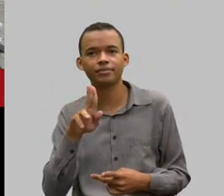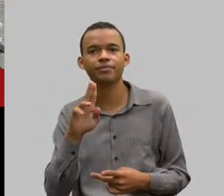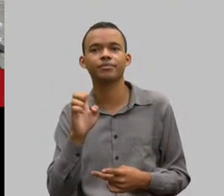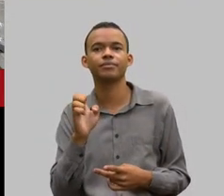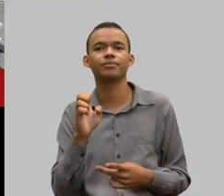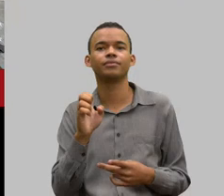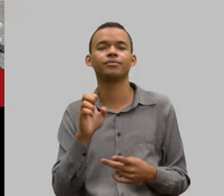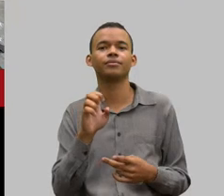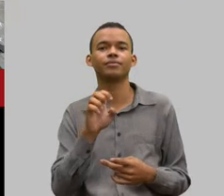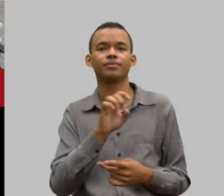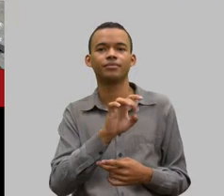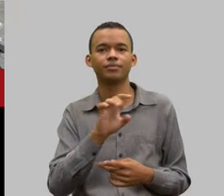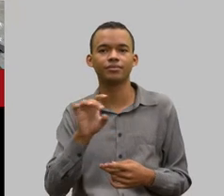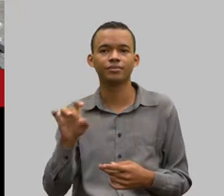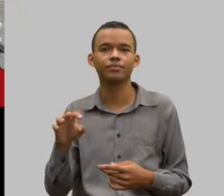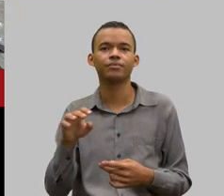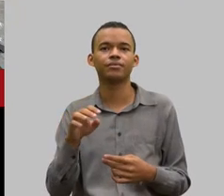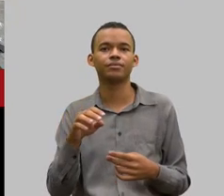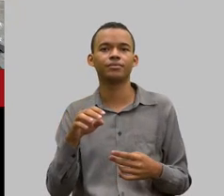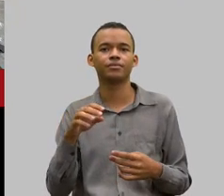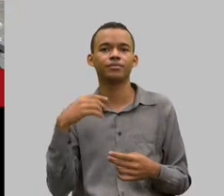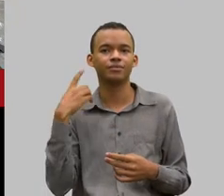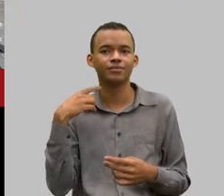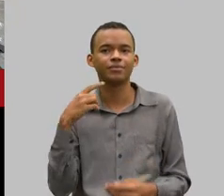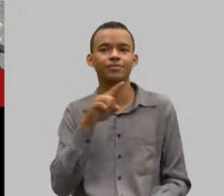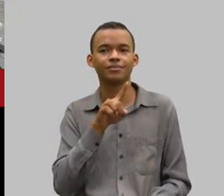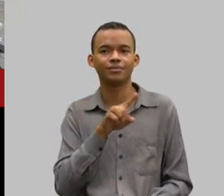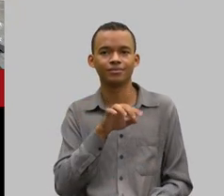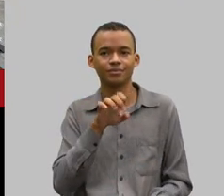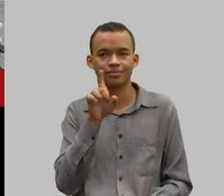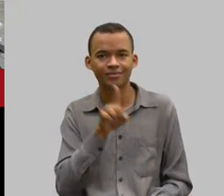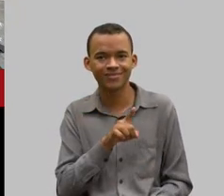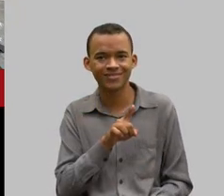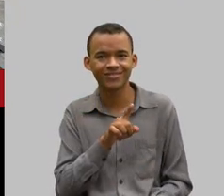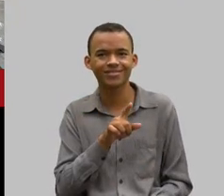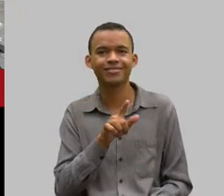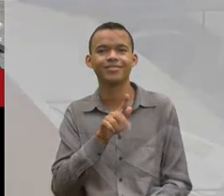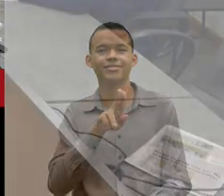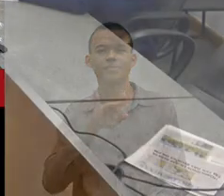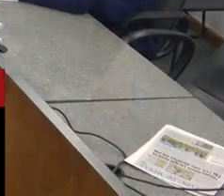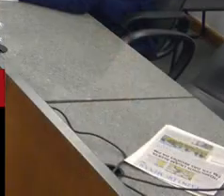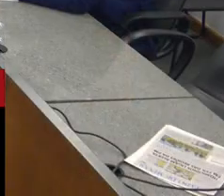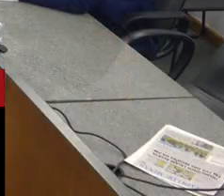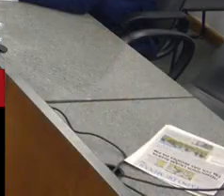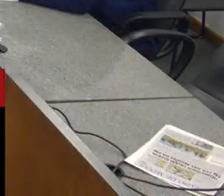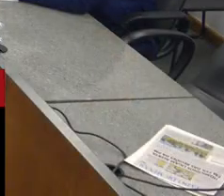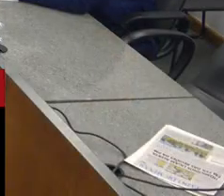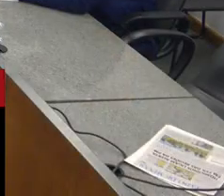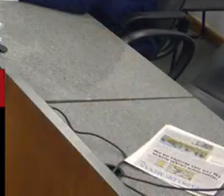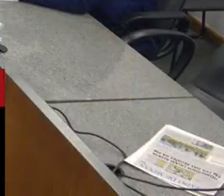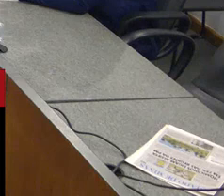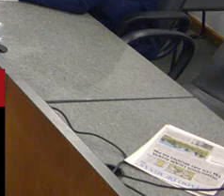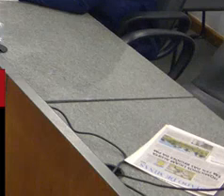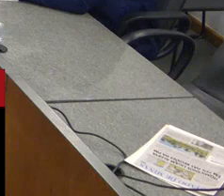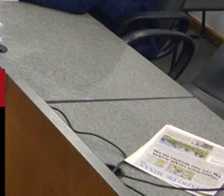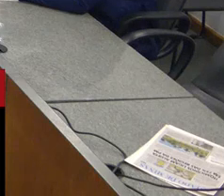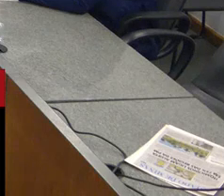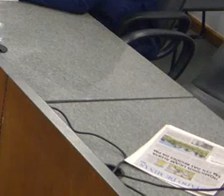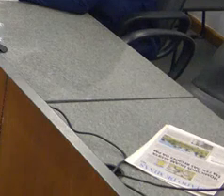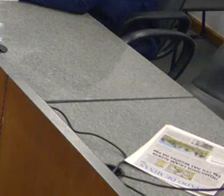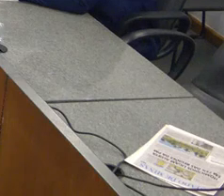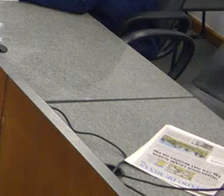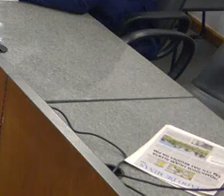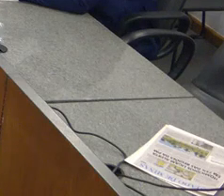Deputado dessa Assembleia me desculpem Deputado Zé Guilherme né Eh com todo respeito a todos os demais mas na